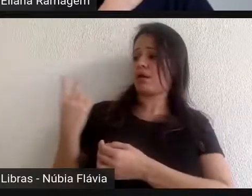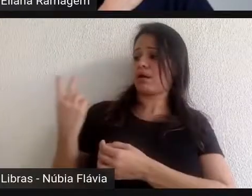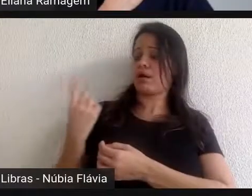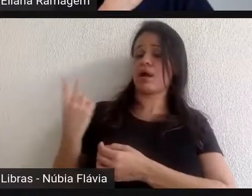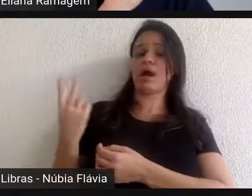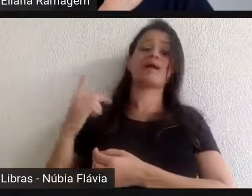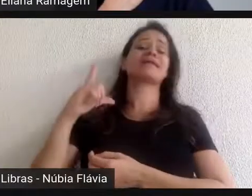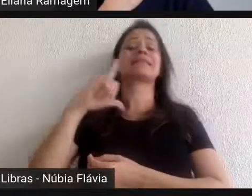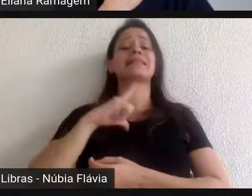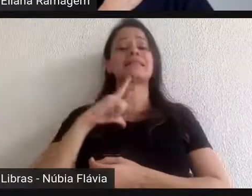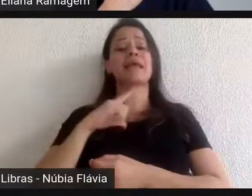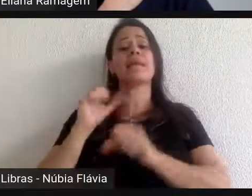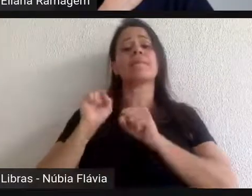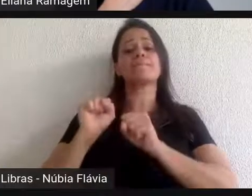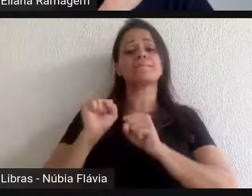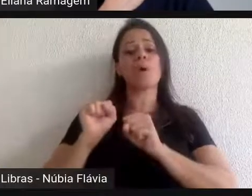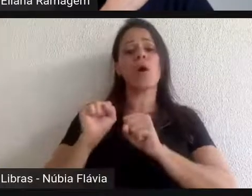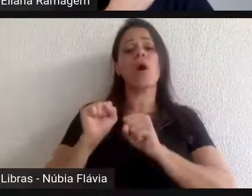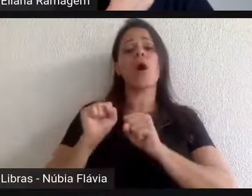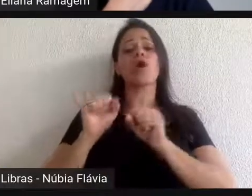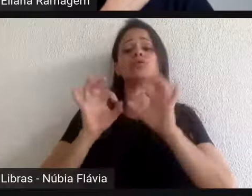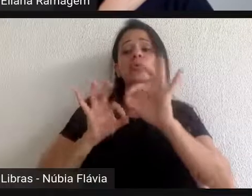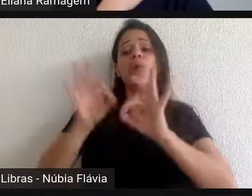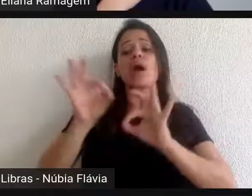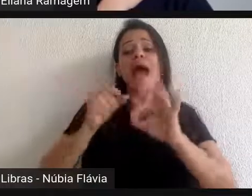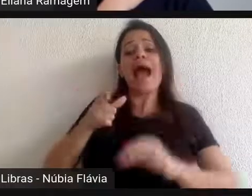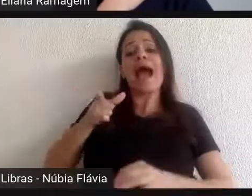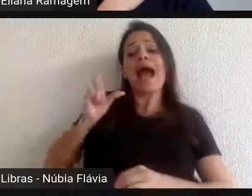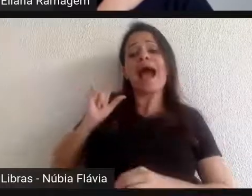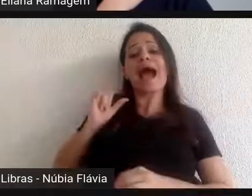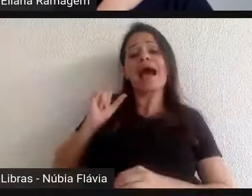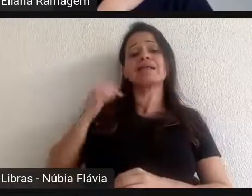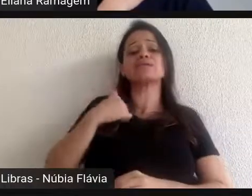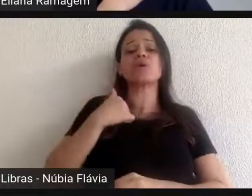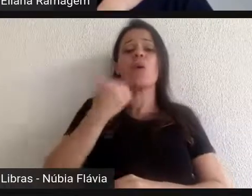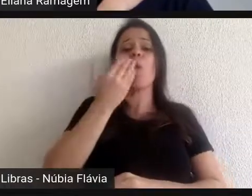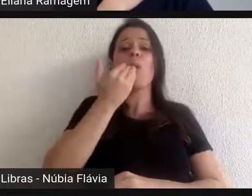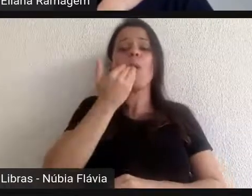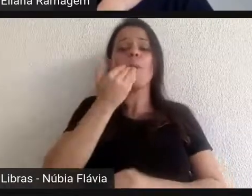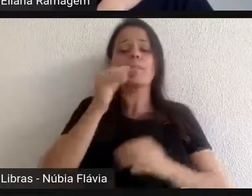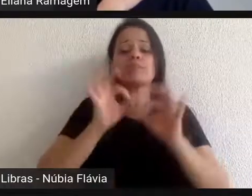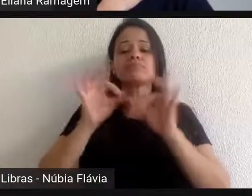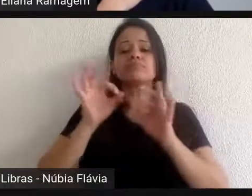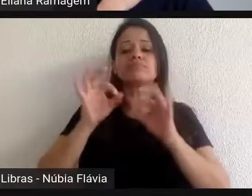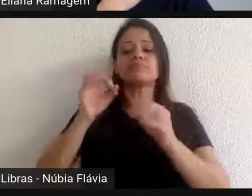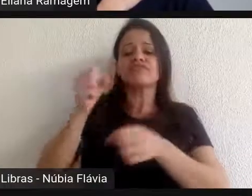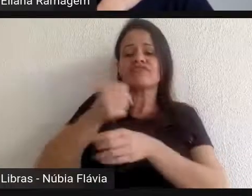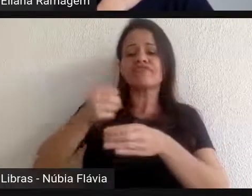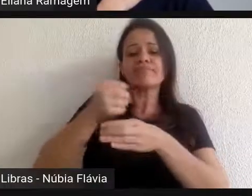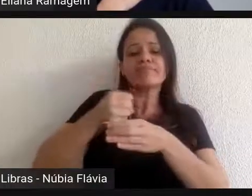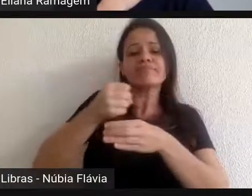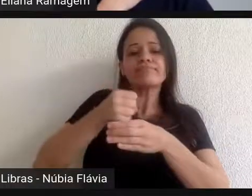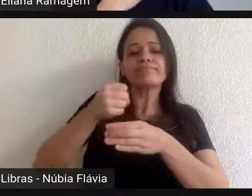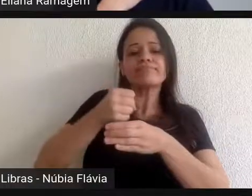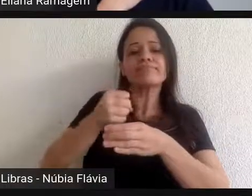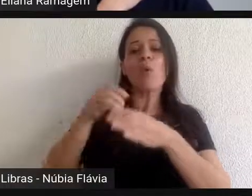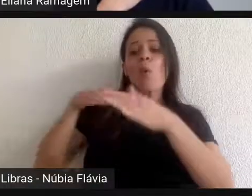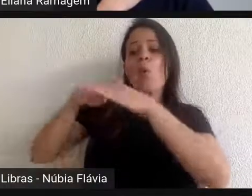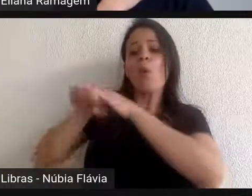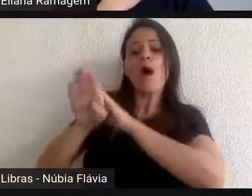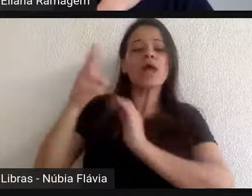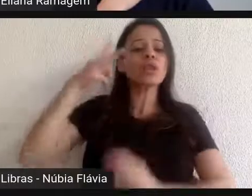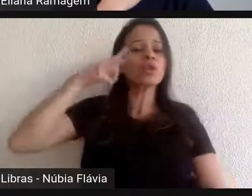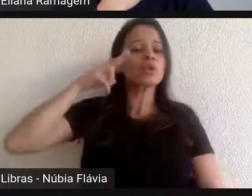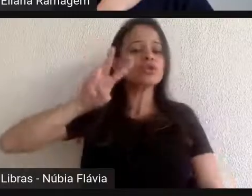pessoas, né? Eu posso me planejar e fazer comida para 2 dias. Eu posso fazer uma